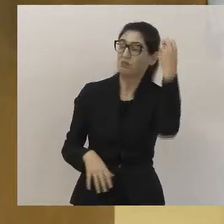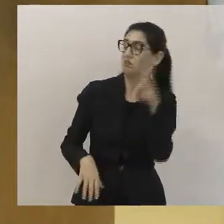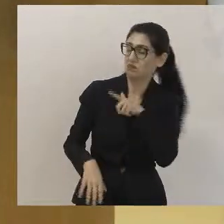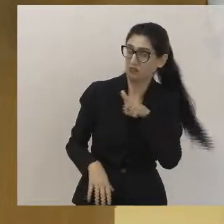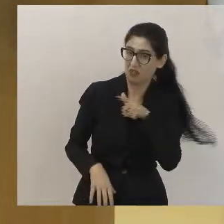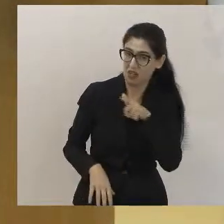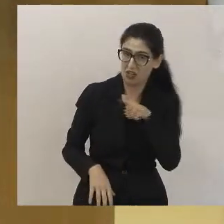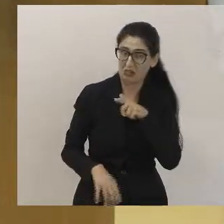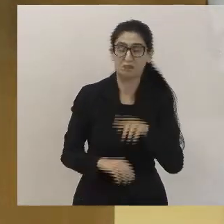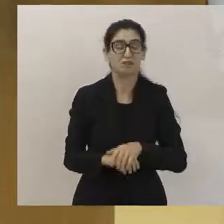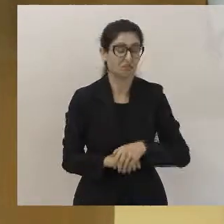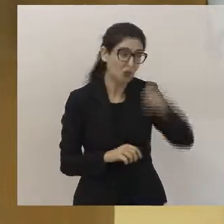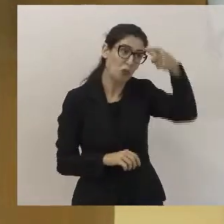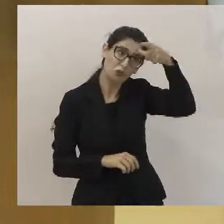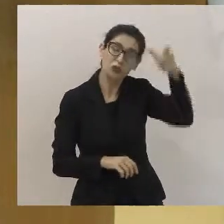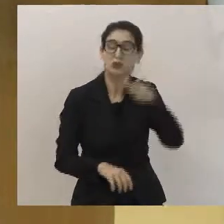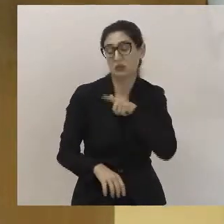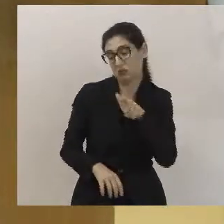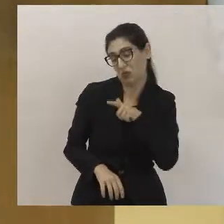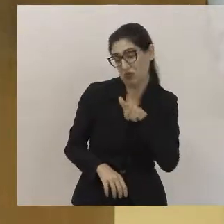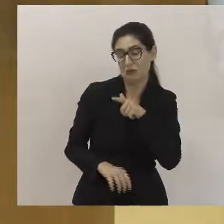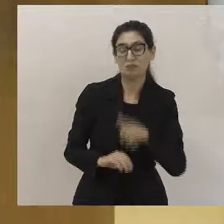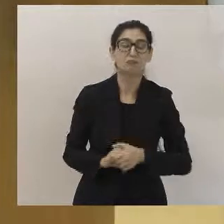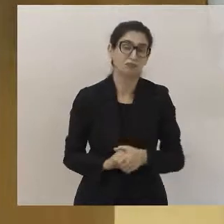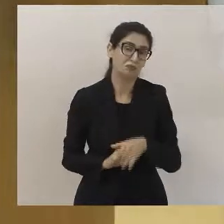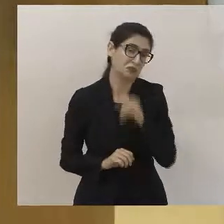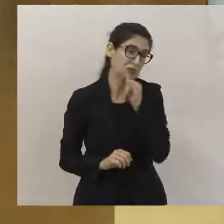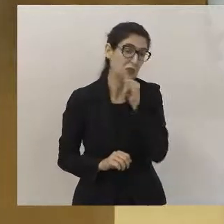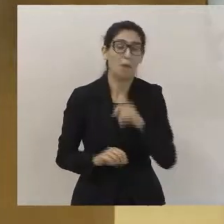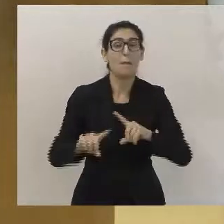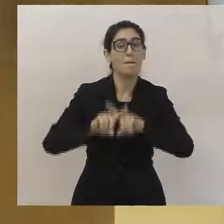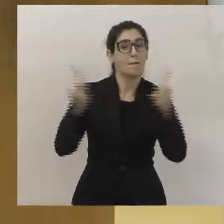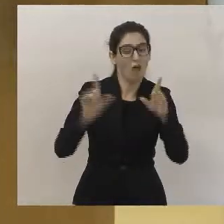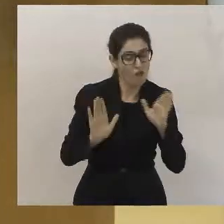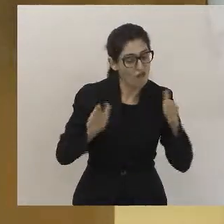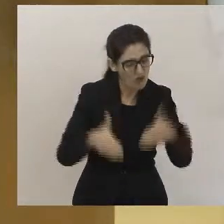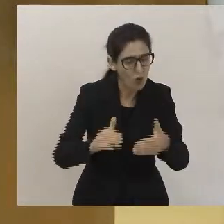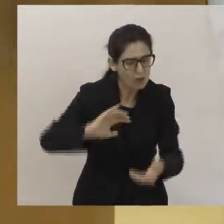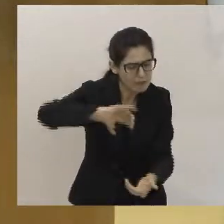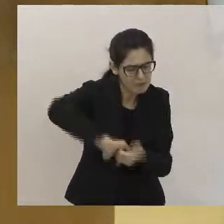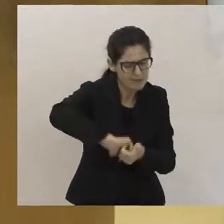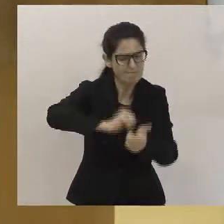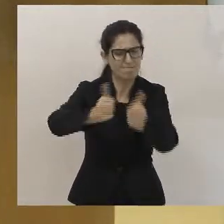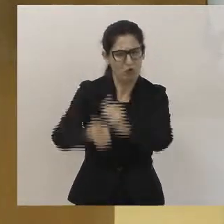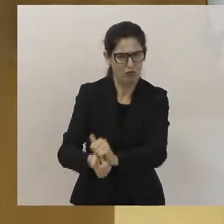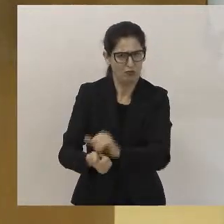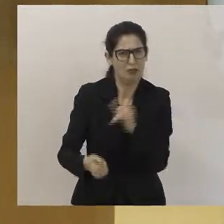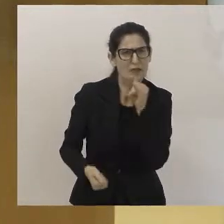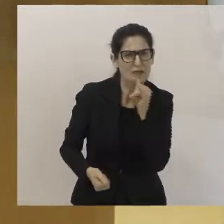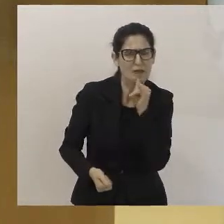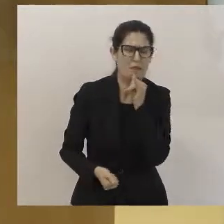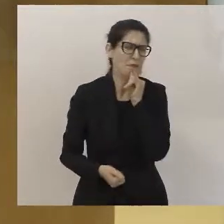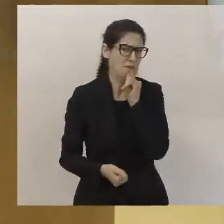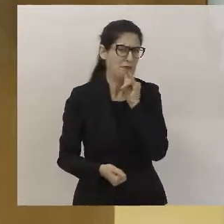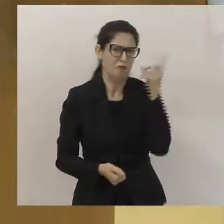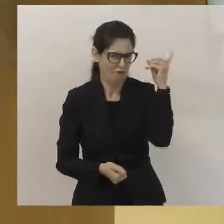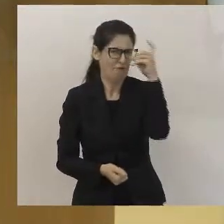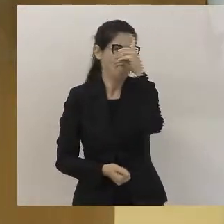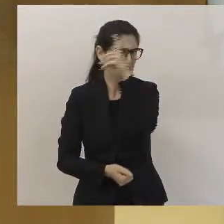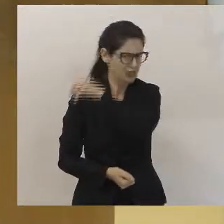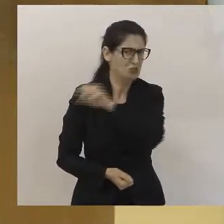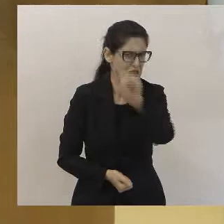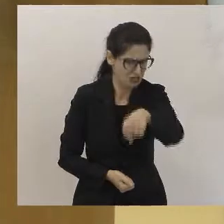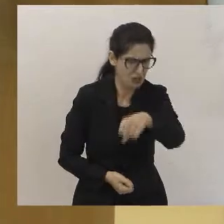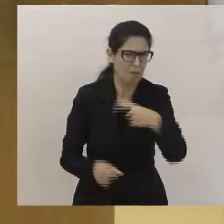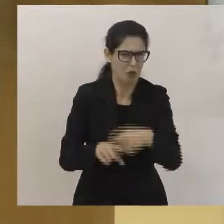estou fazendo alguma coisinha agora a questão do esporte tá difícil gente por exemplo eu